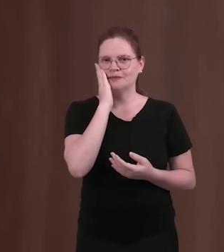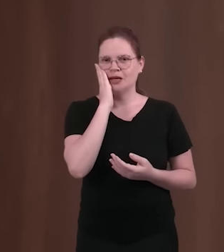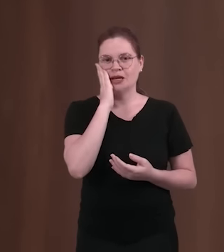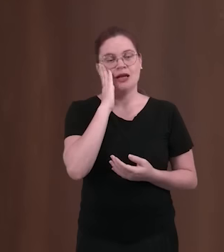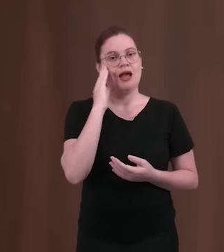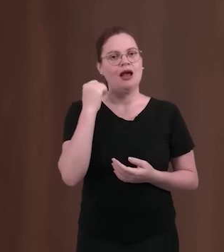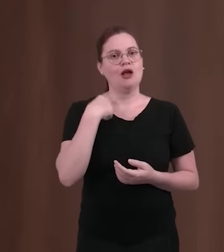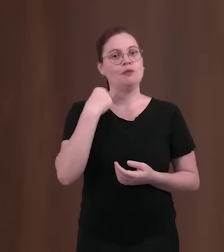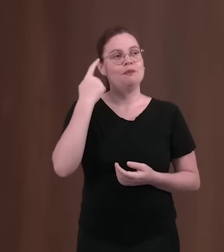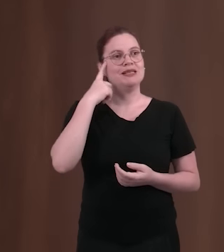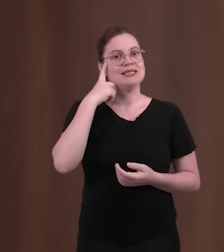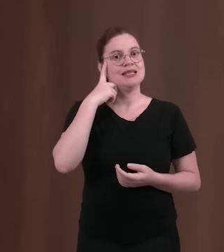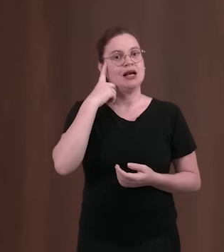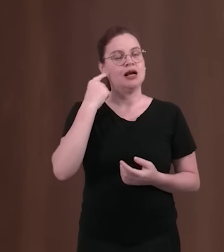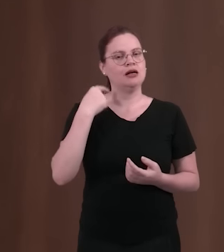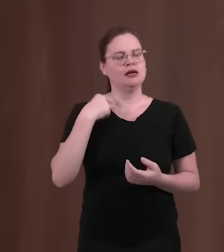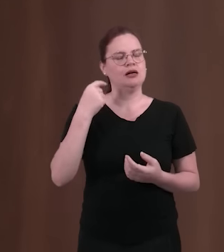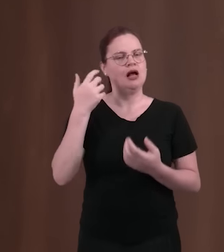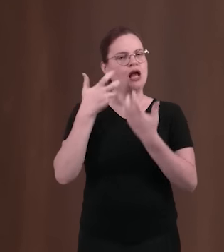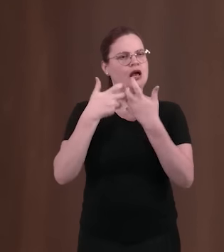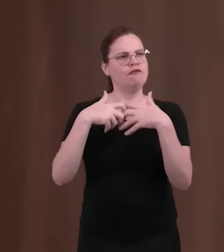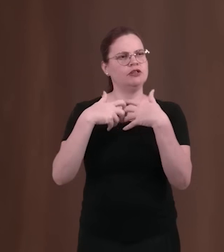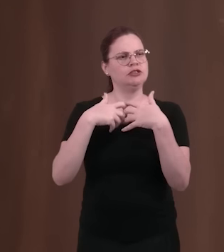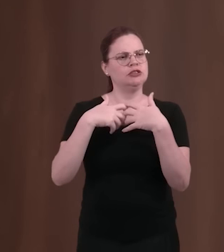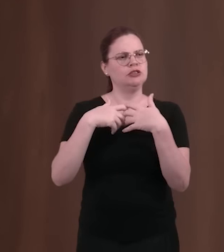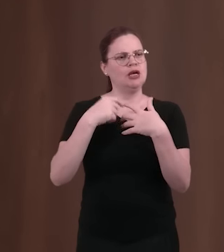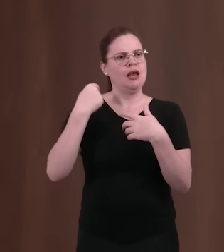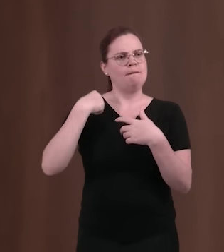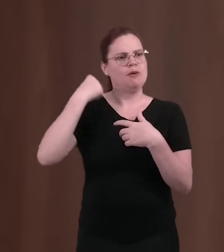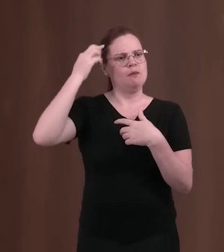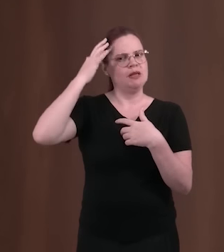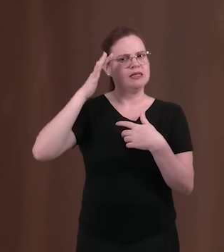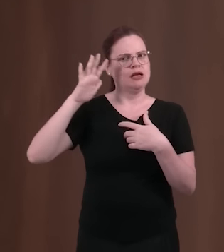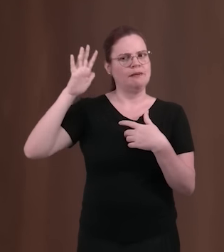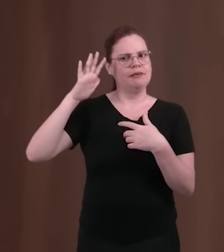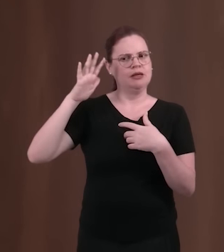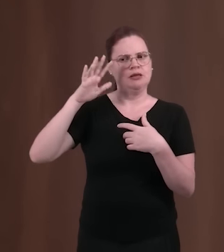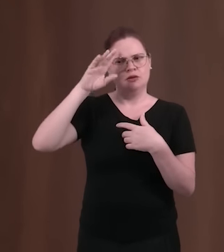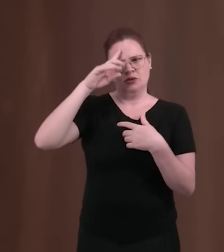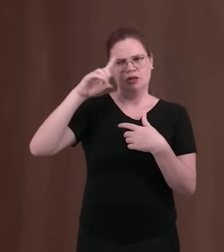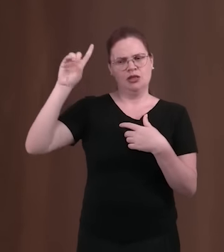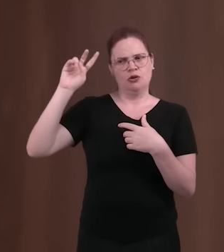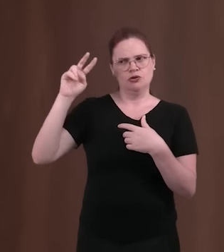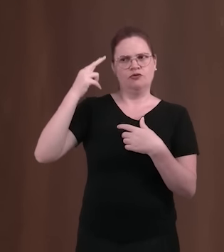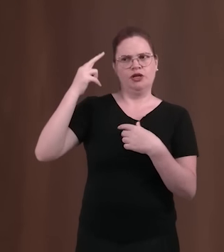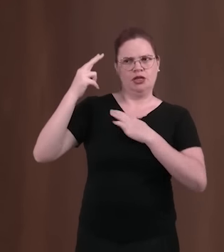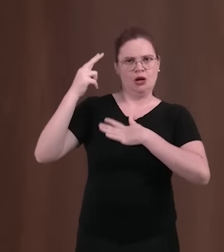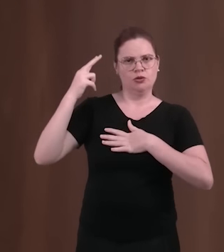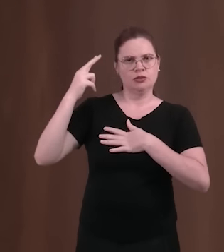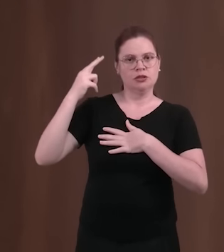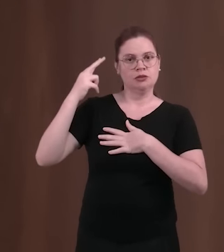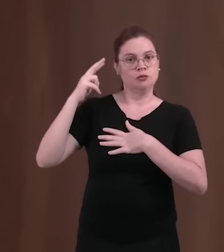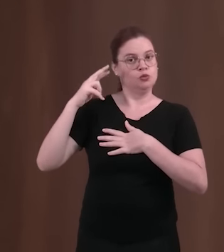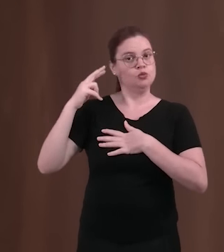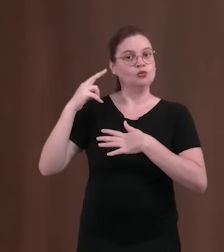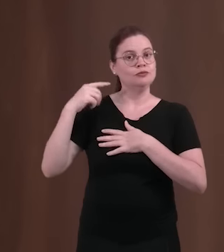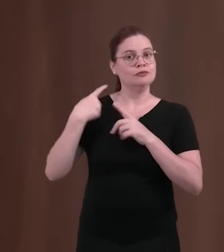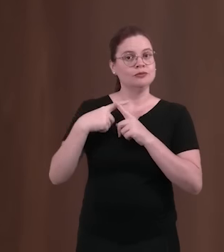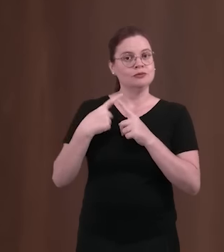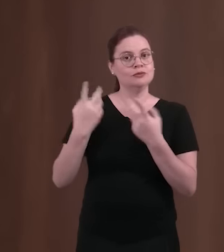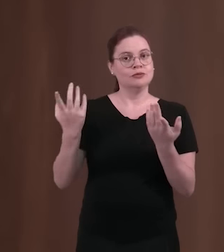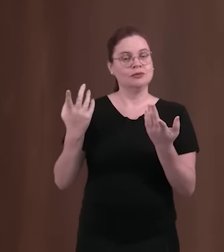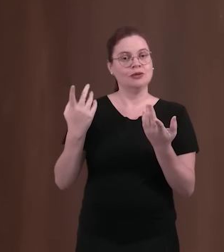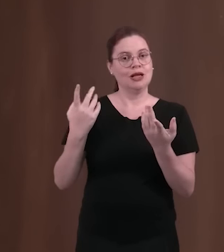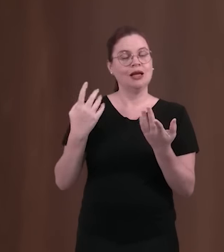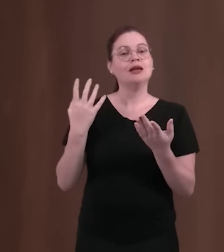a Deus? Quando nós fazemos essa pergunta, ela não ficará sem resposta, porque o Espírito